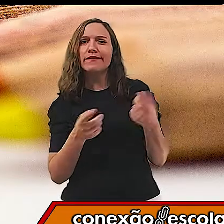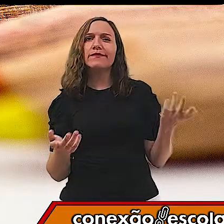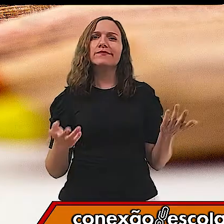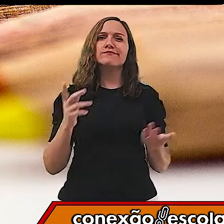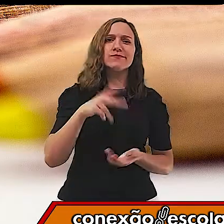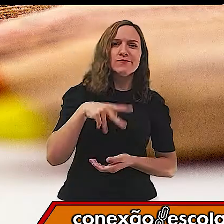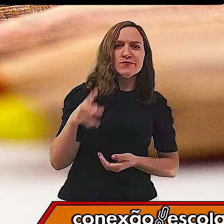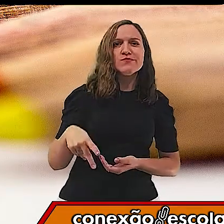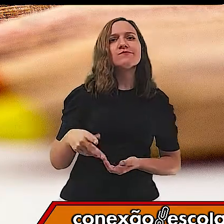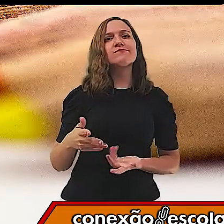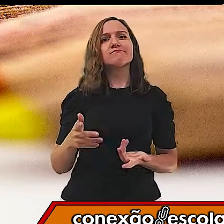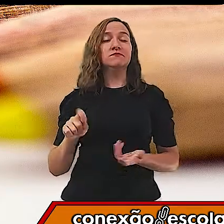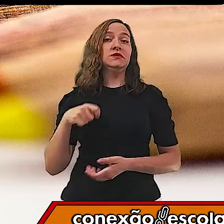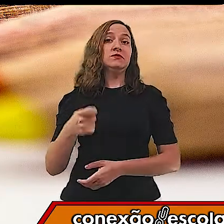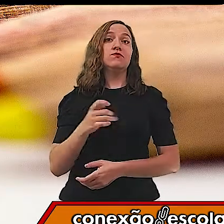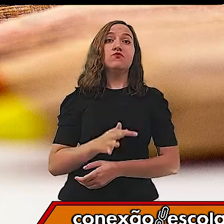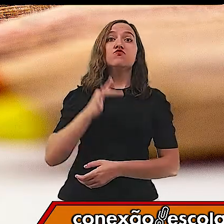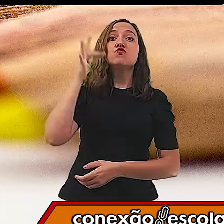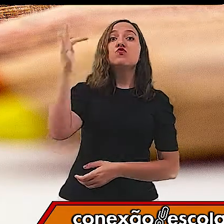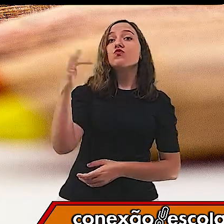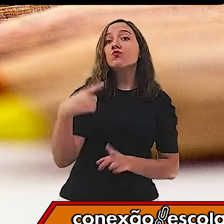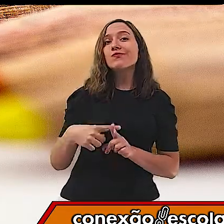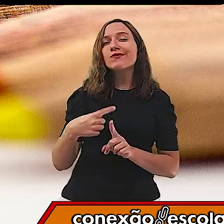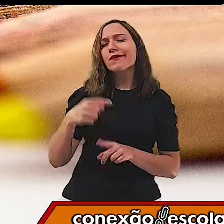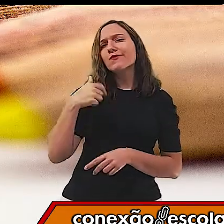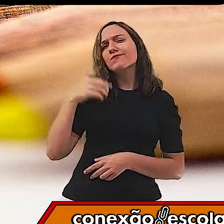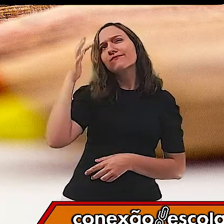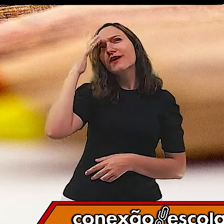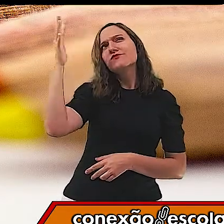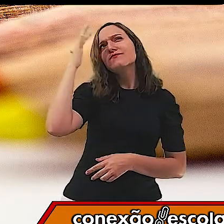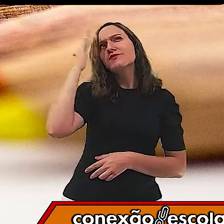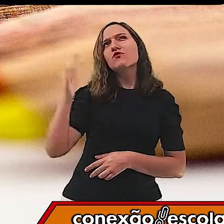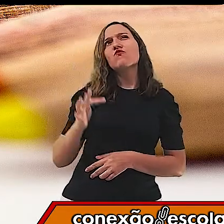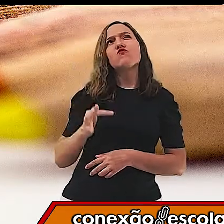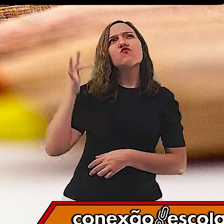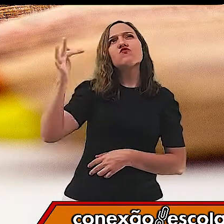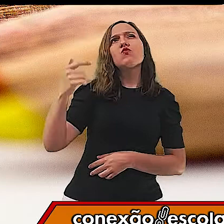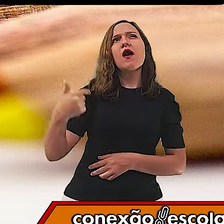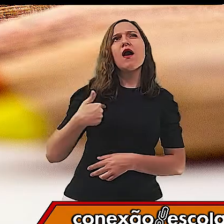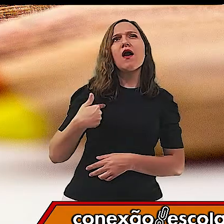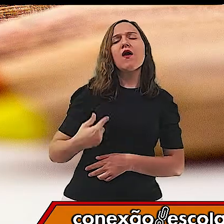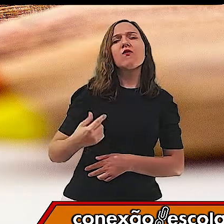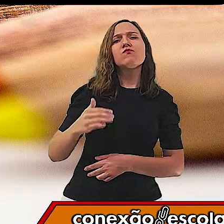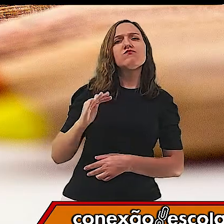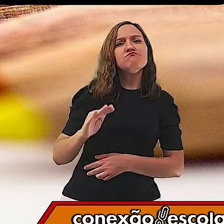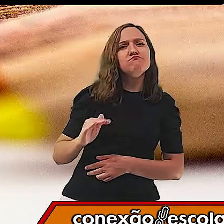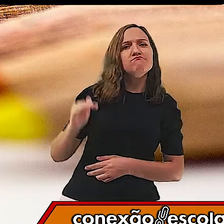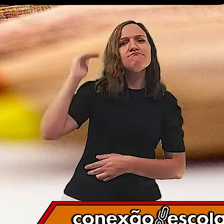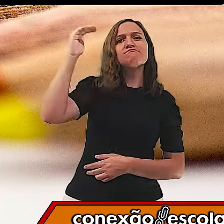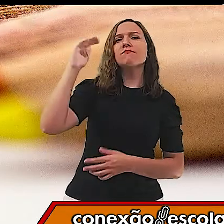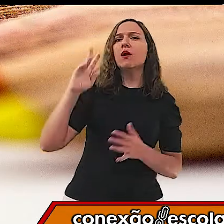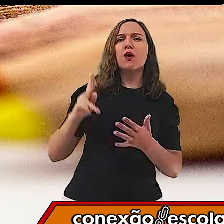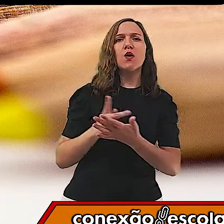é futuro. Você está pensando lá na frente, o que vai acontecer ainda.